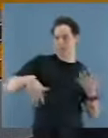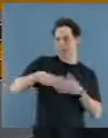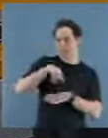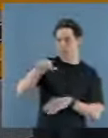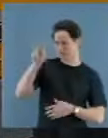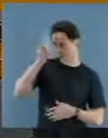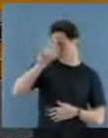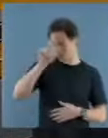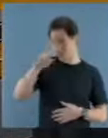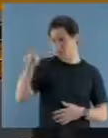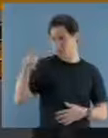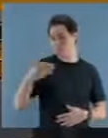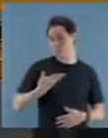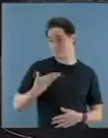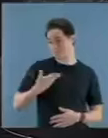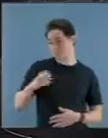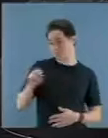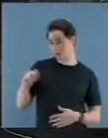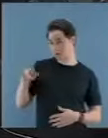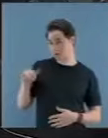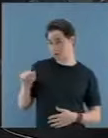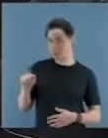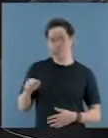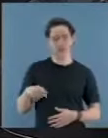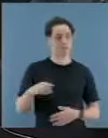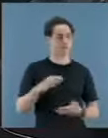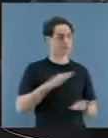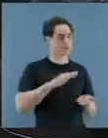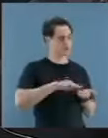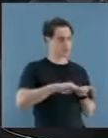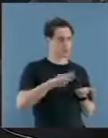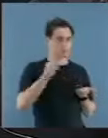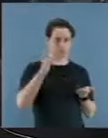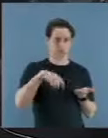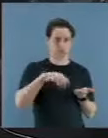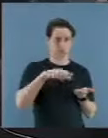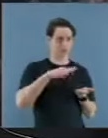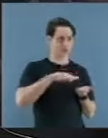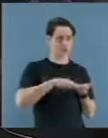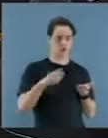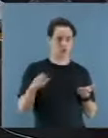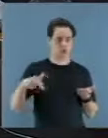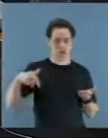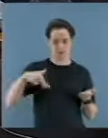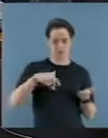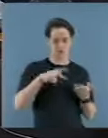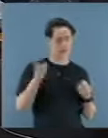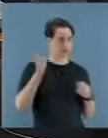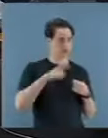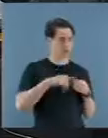para sua amigona, Sônia? Não, é, essa mensagem pode ter sido enviada eu caminhando, voltando para minha casa.